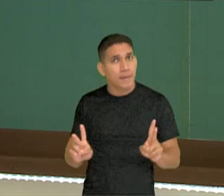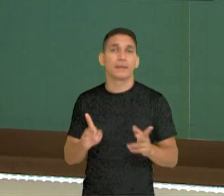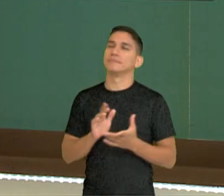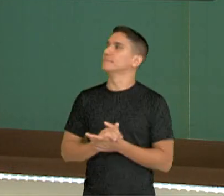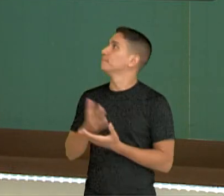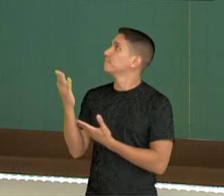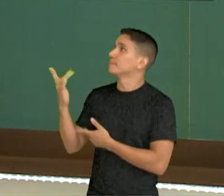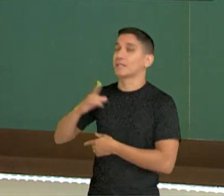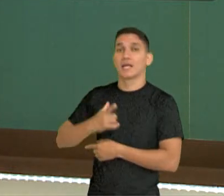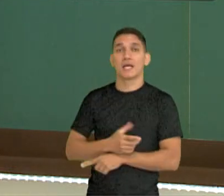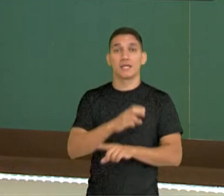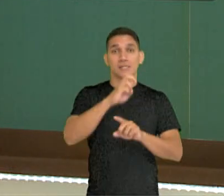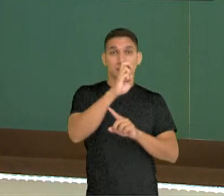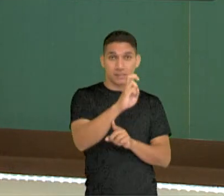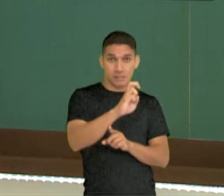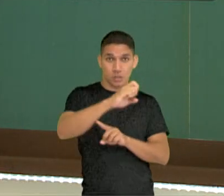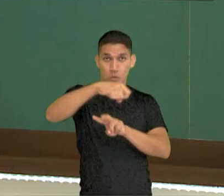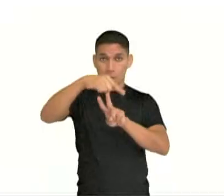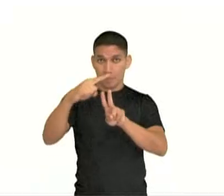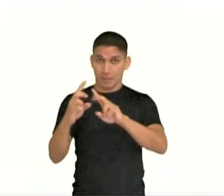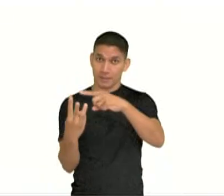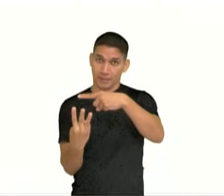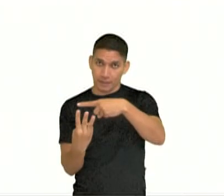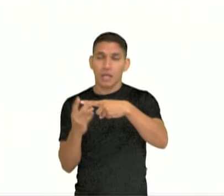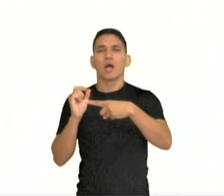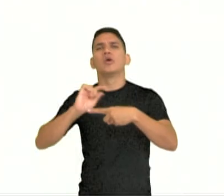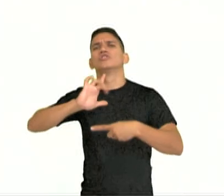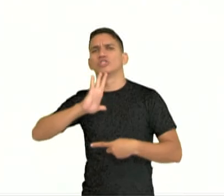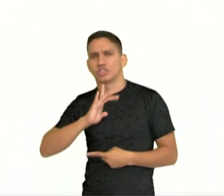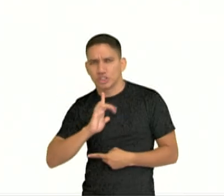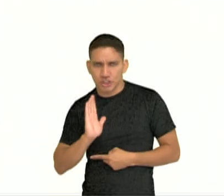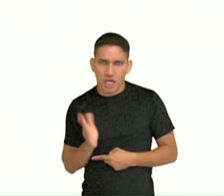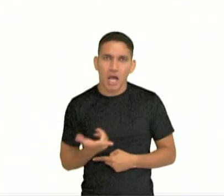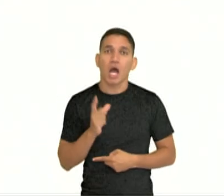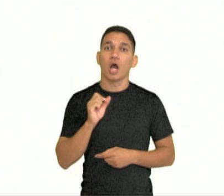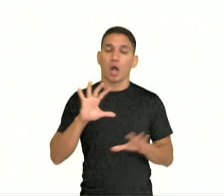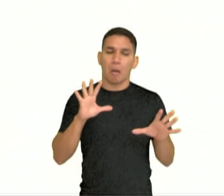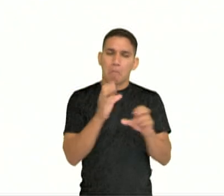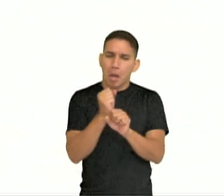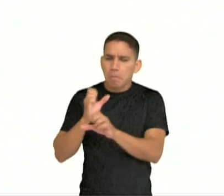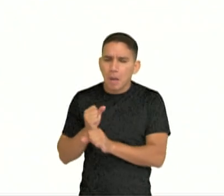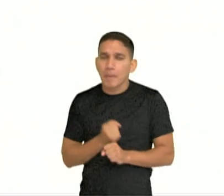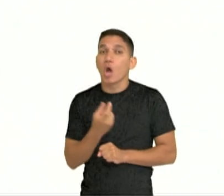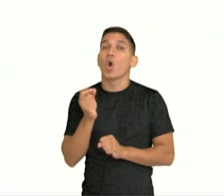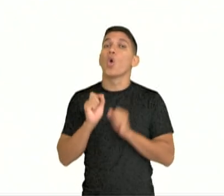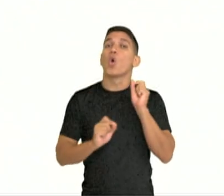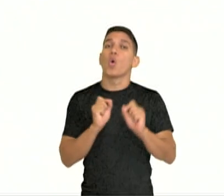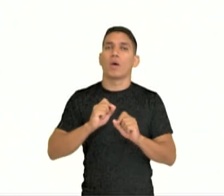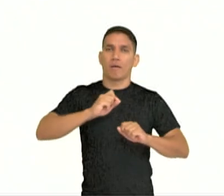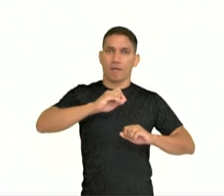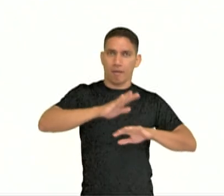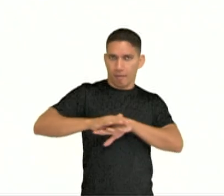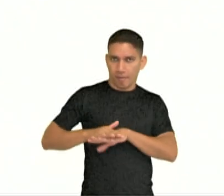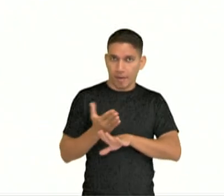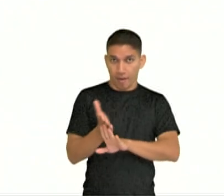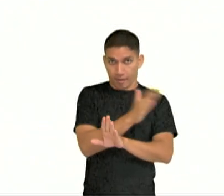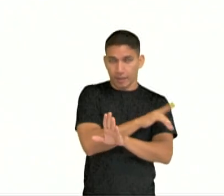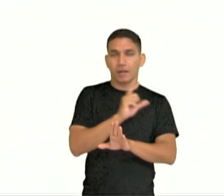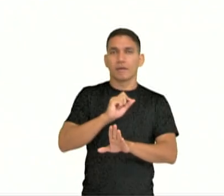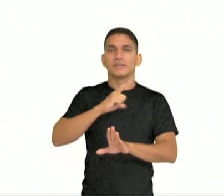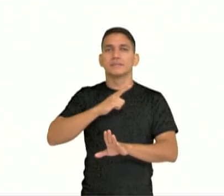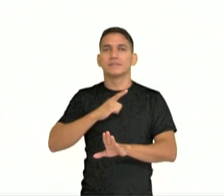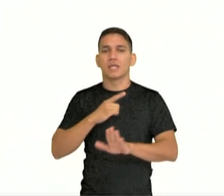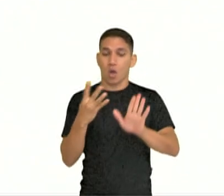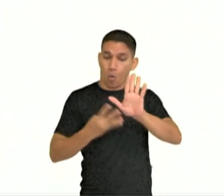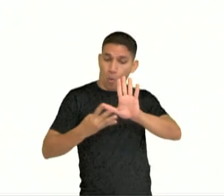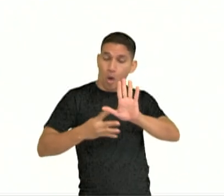tenho 5π sobre 3, que nós já concluímos, já calculamos no exercício anterior. Está no quarto quadrante em que o